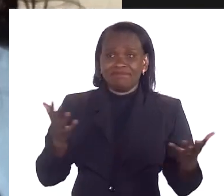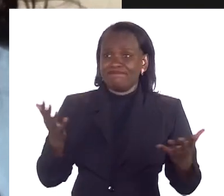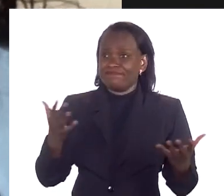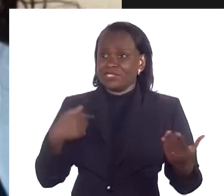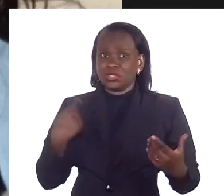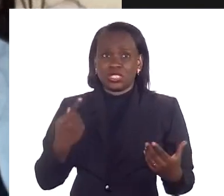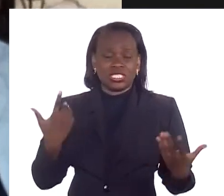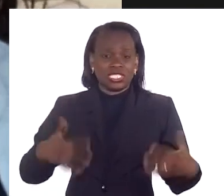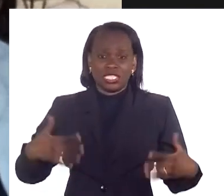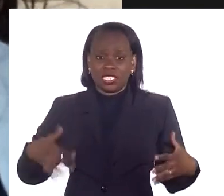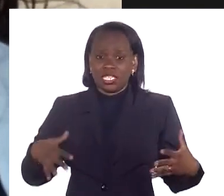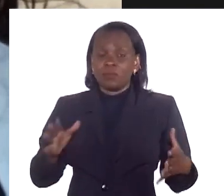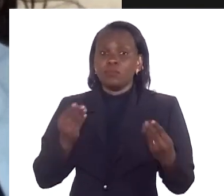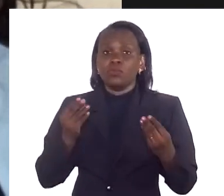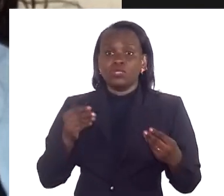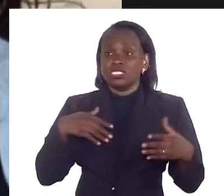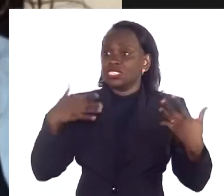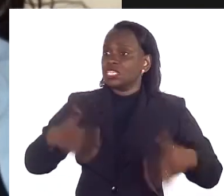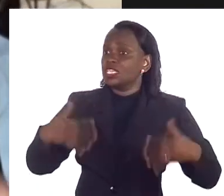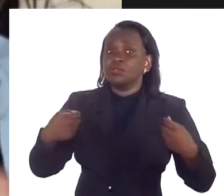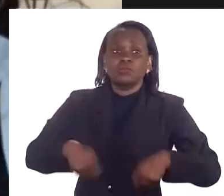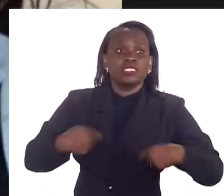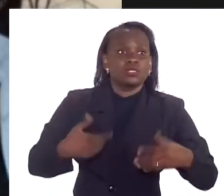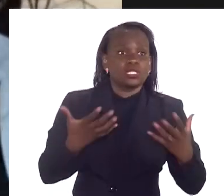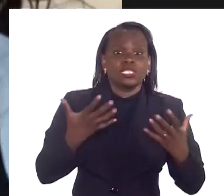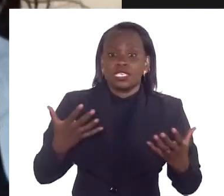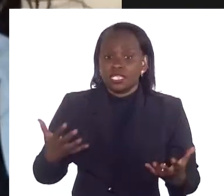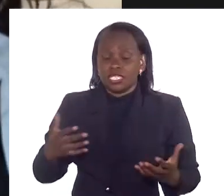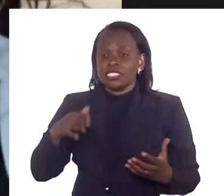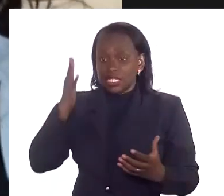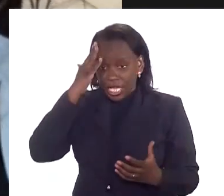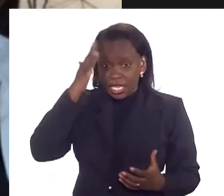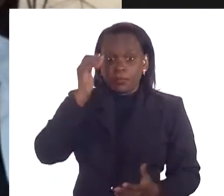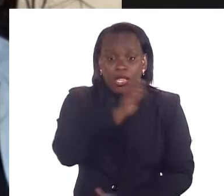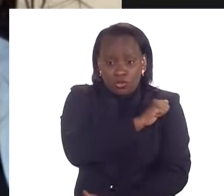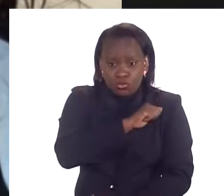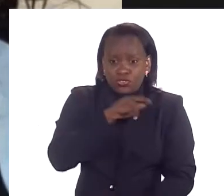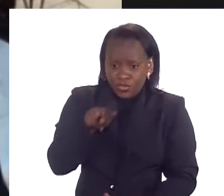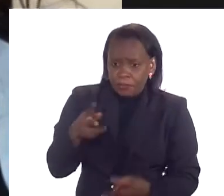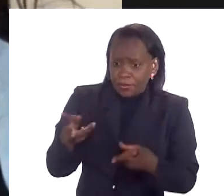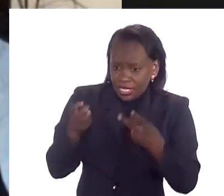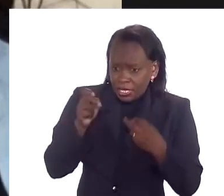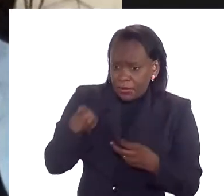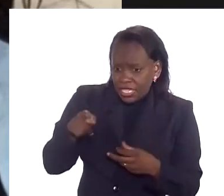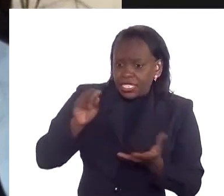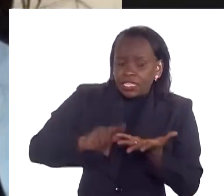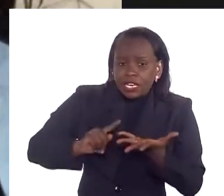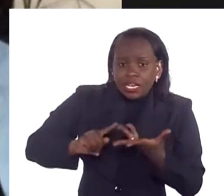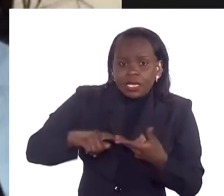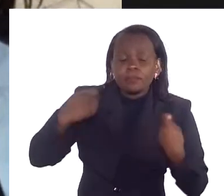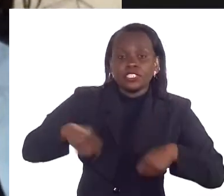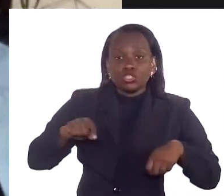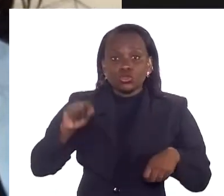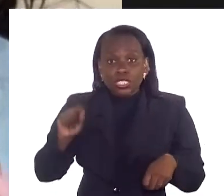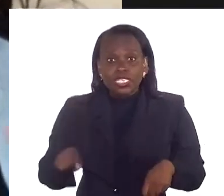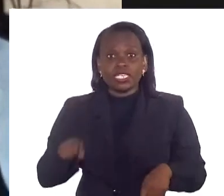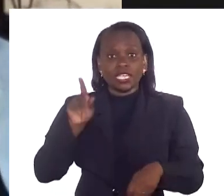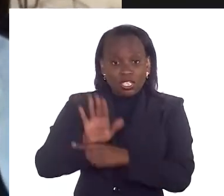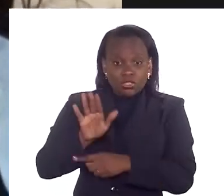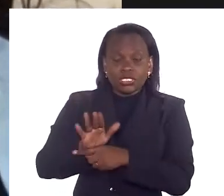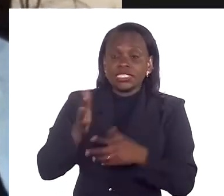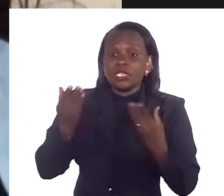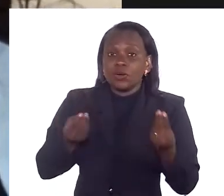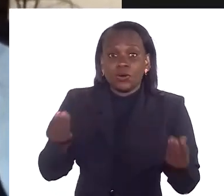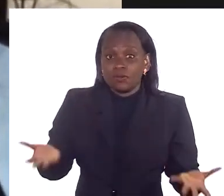sente mesmo perdido. Muitos chegam sedentos, reconhecem o aluno, observam as individualidades do aluno,